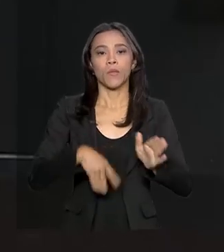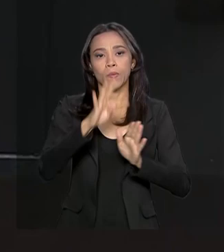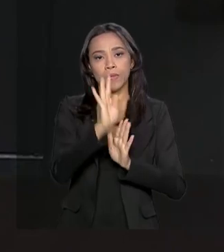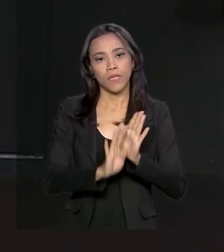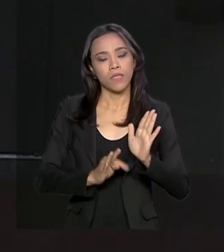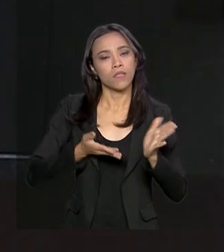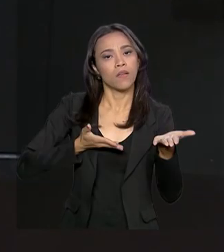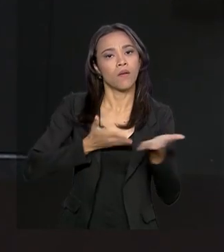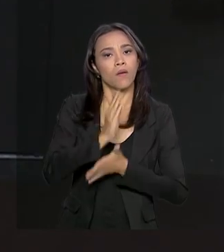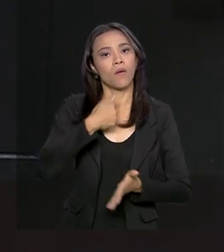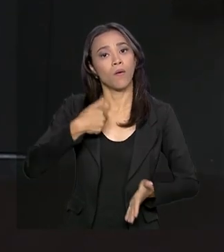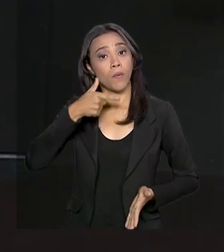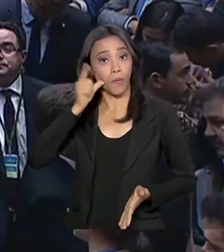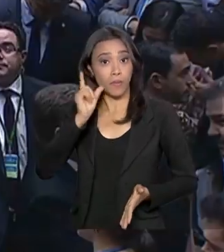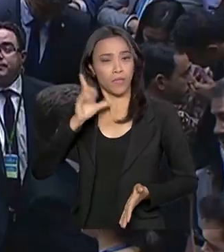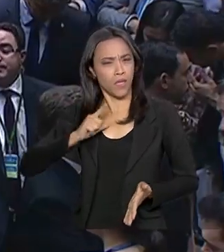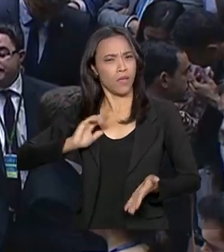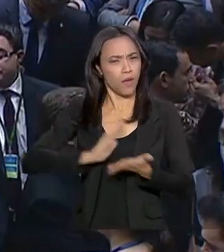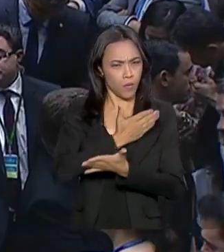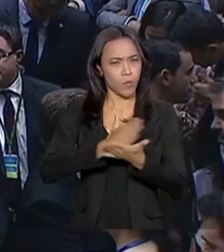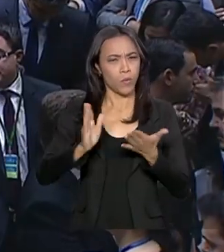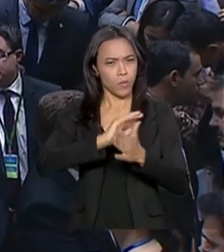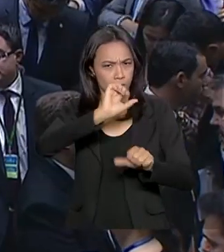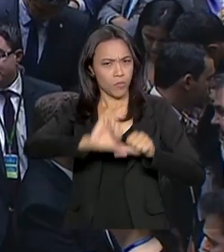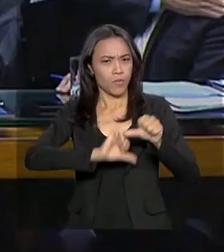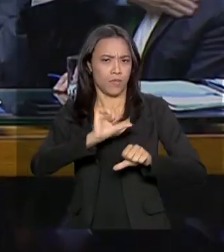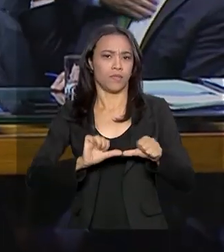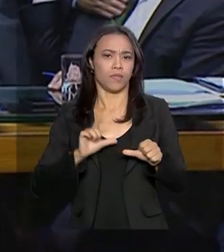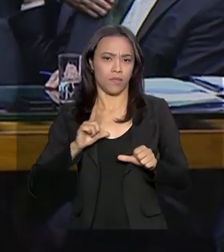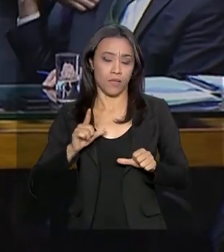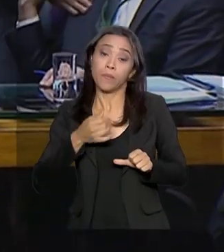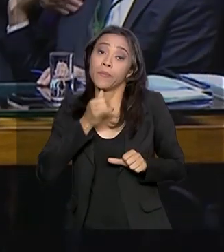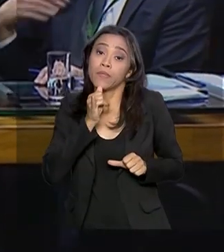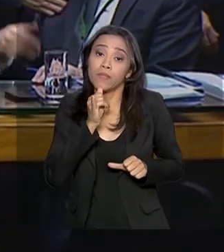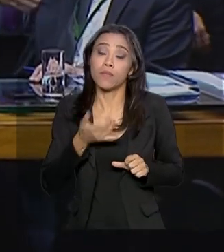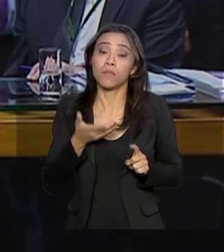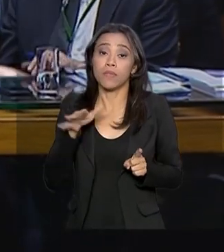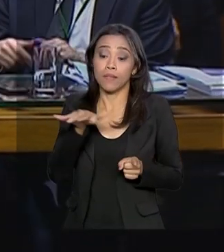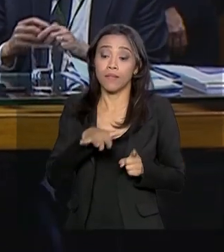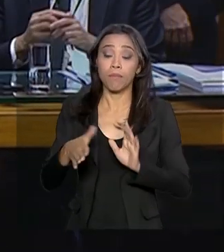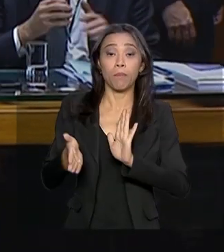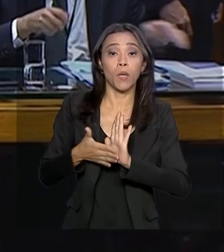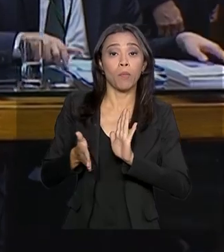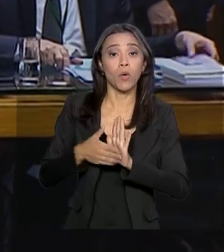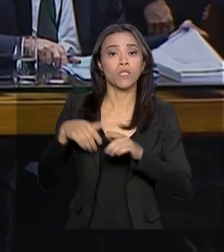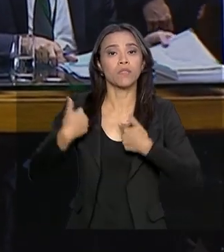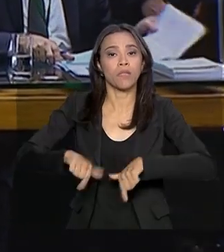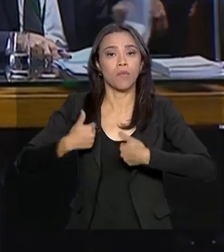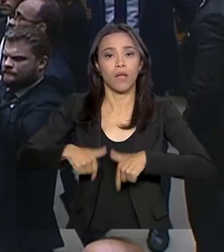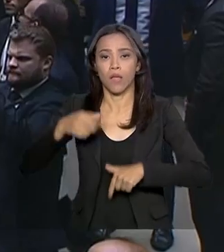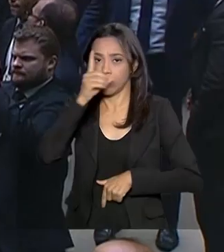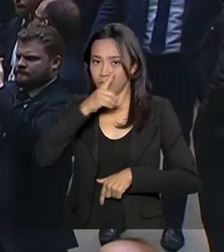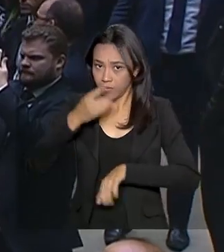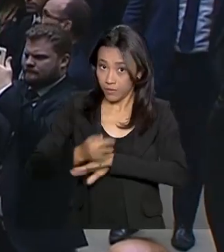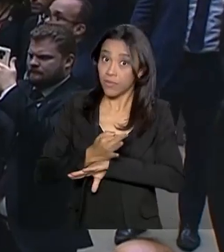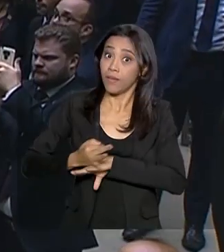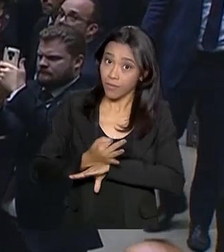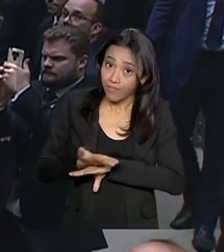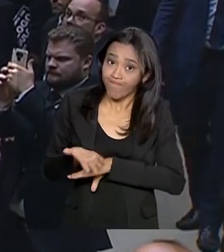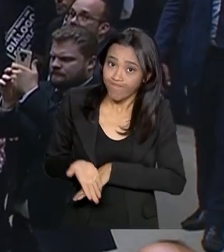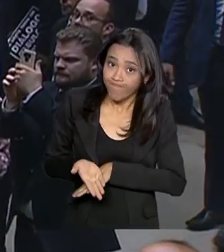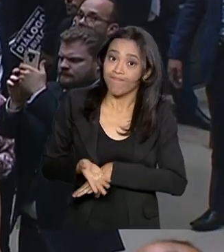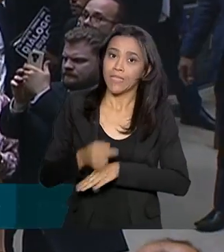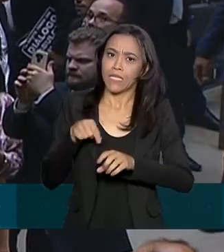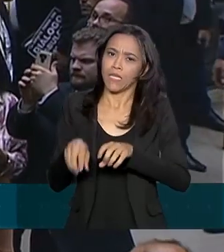tem algumas mudanças em comparação ao que passou pela comissão mista. Por exemplo, em relação à proposta de trabalho aos domingos e feriados. O relator